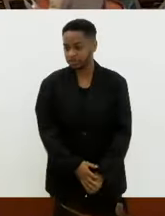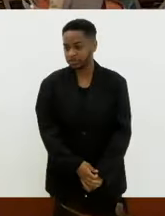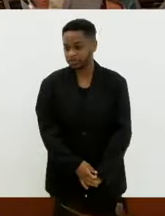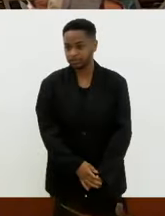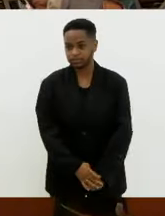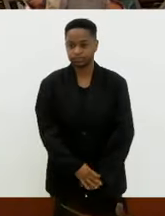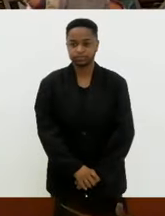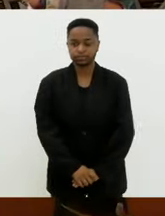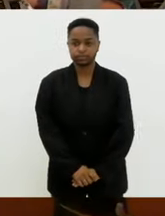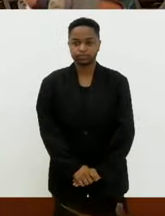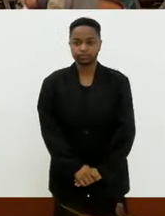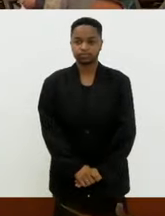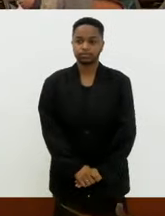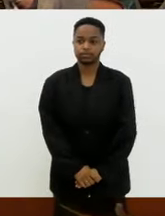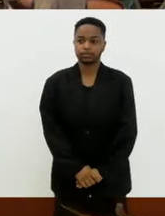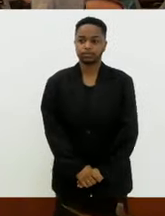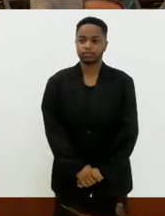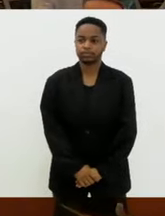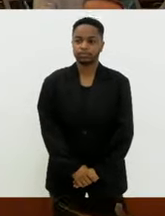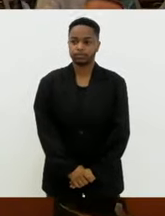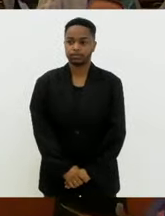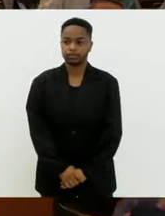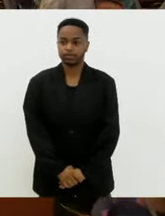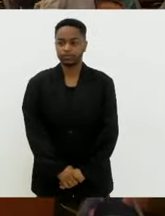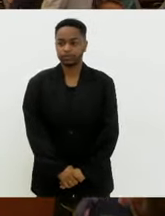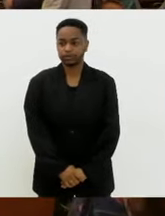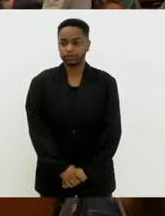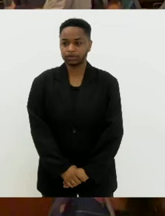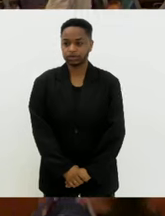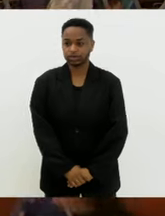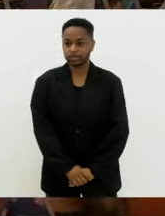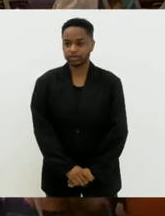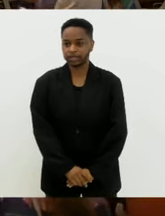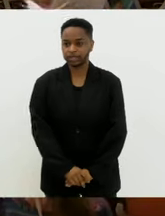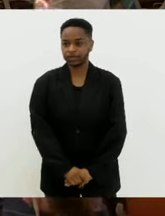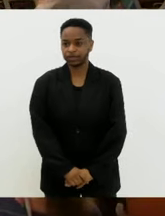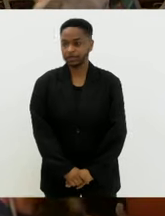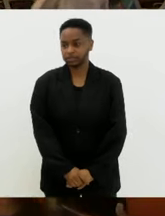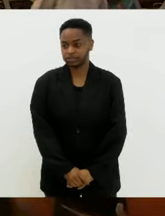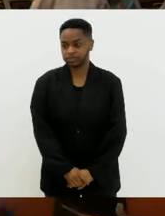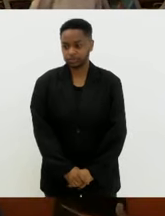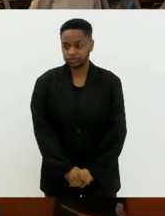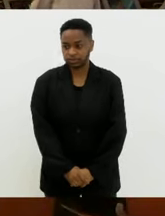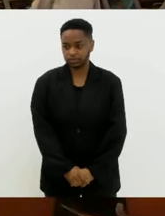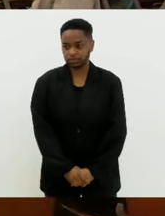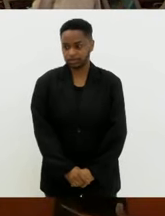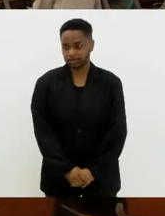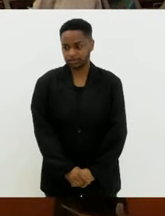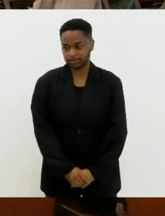Sessão. Tem que liar, não? Tem também? Não, mas não teve sessão?